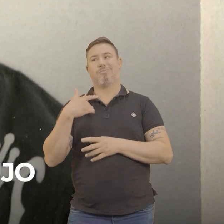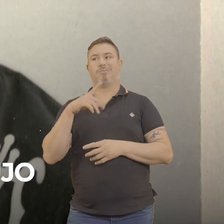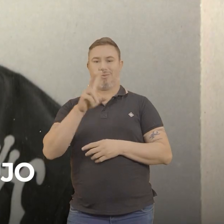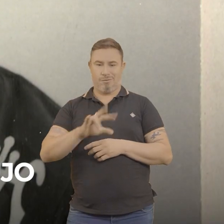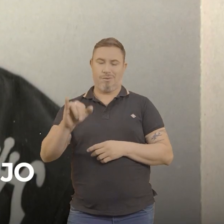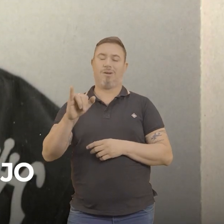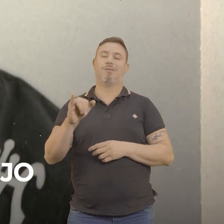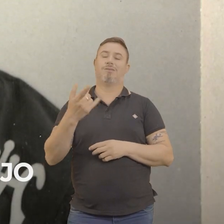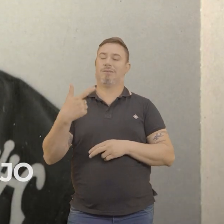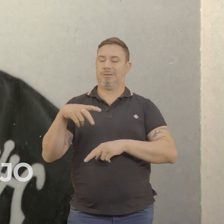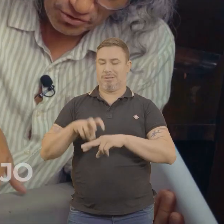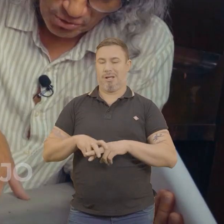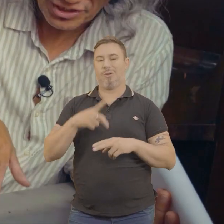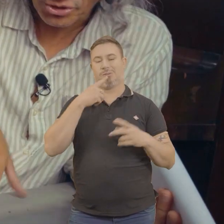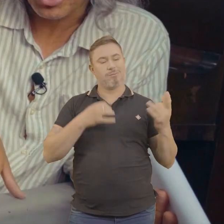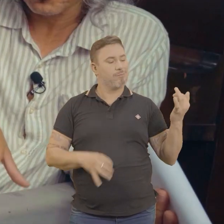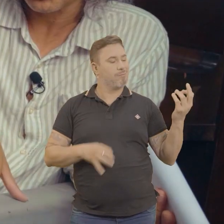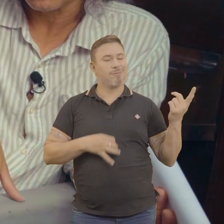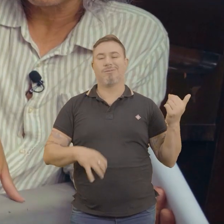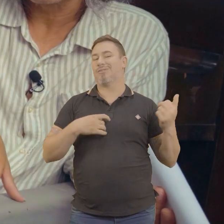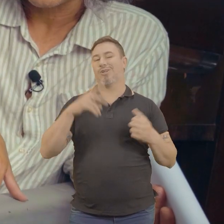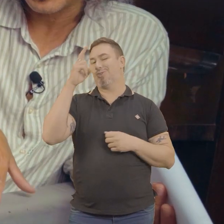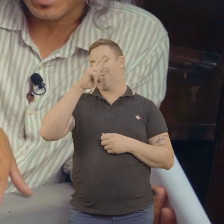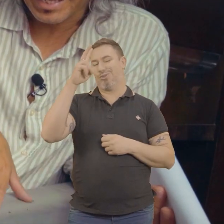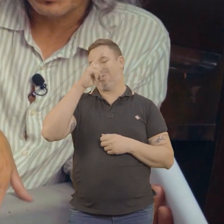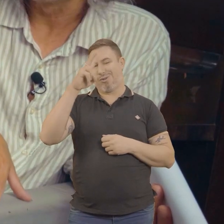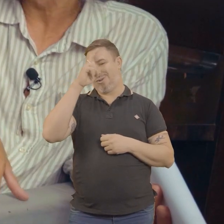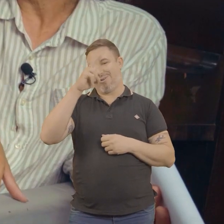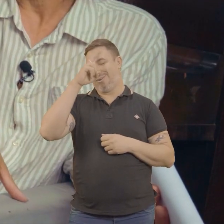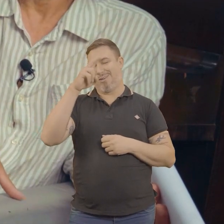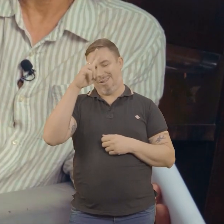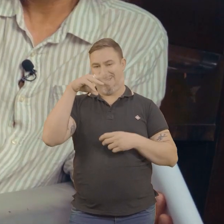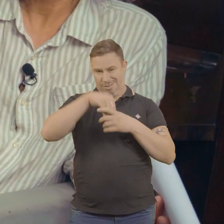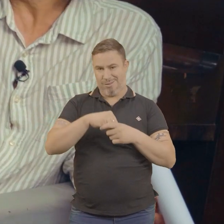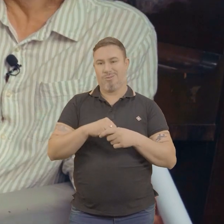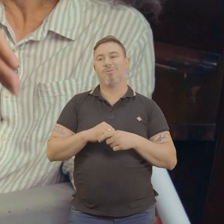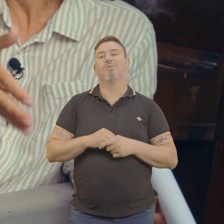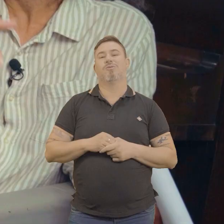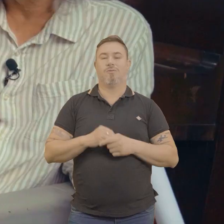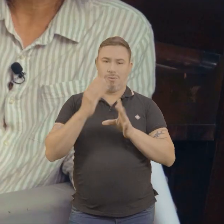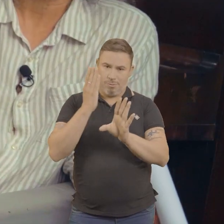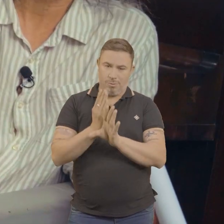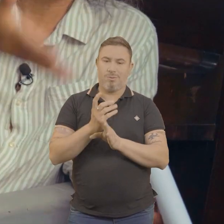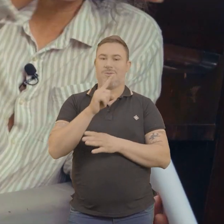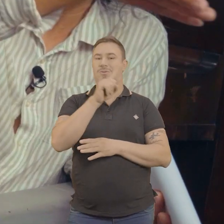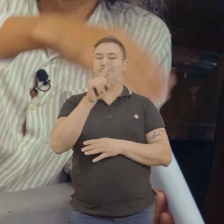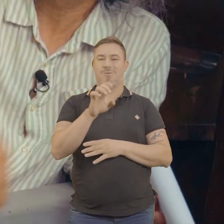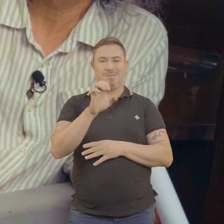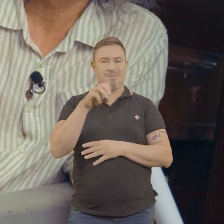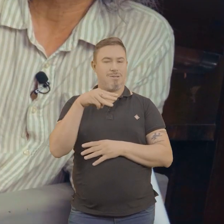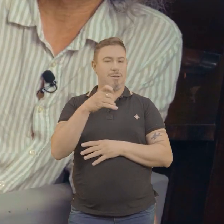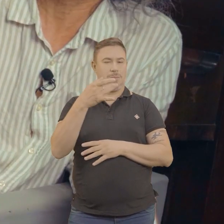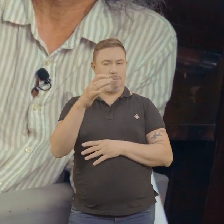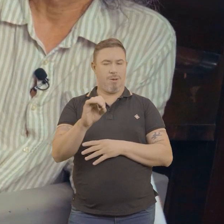como cadeira, que foi onde foi feita toda a história do violão na academia. Foi partindo exatamente do professor Zé Mário dentro do conservatório a partir